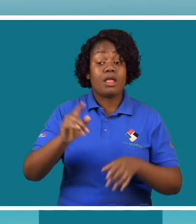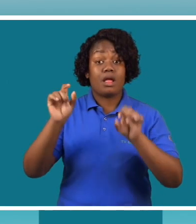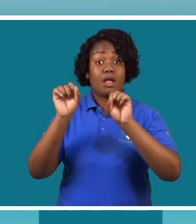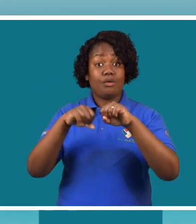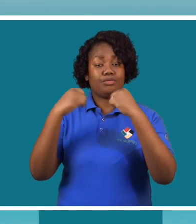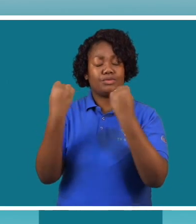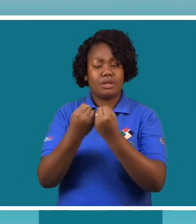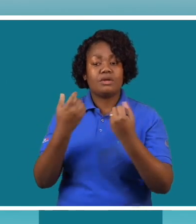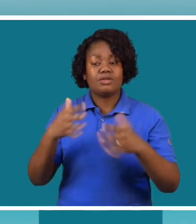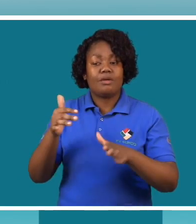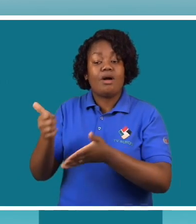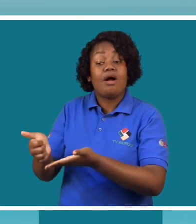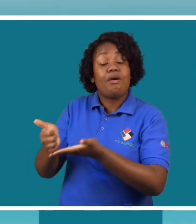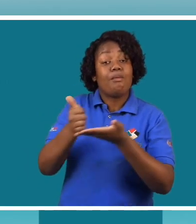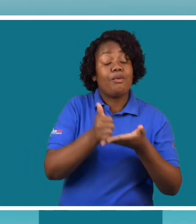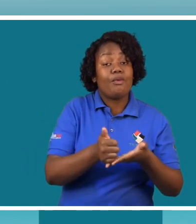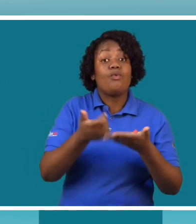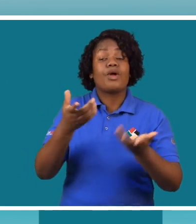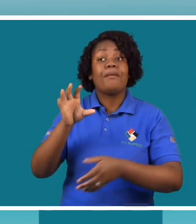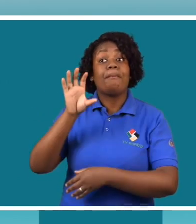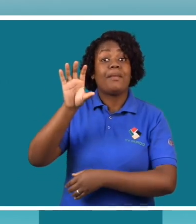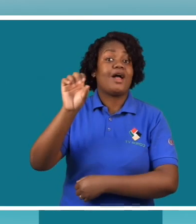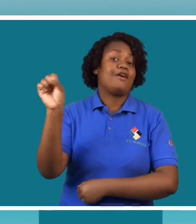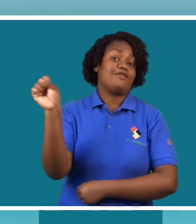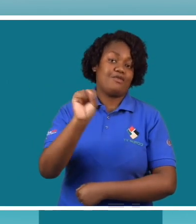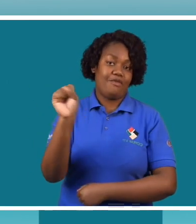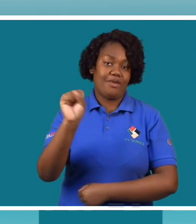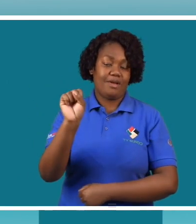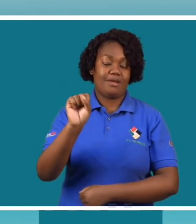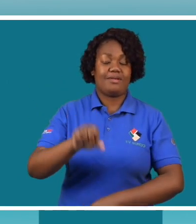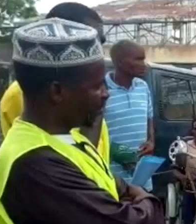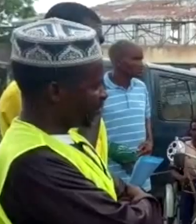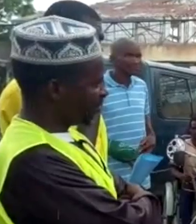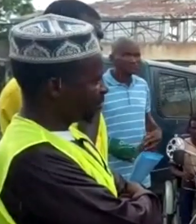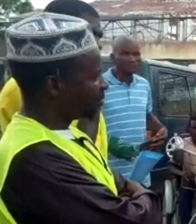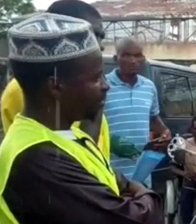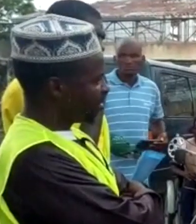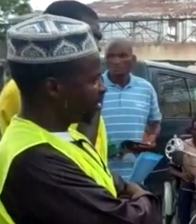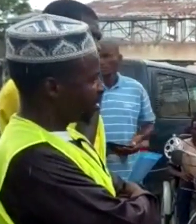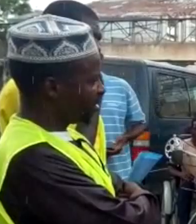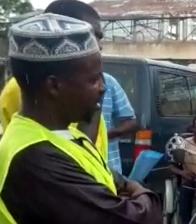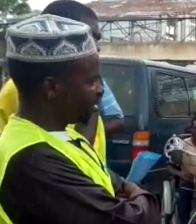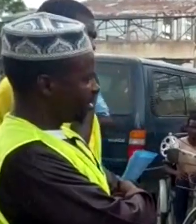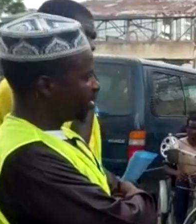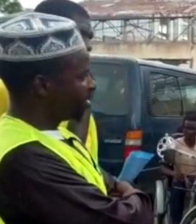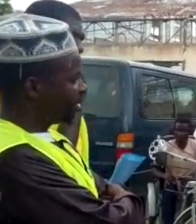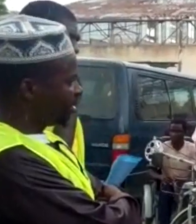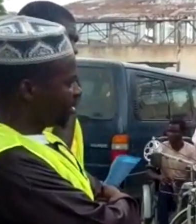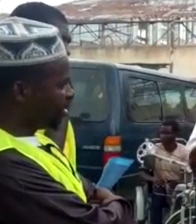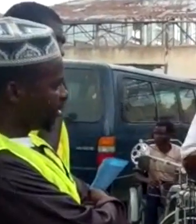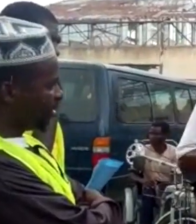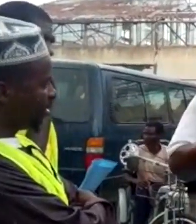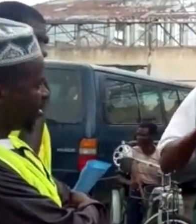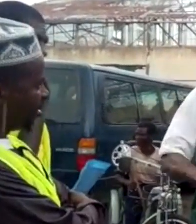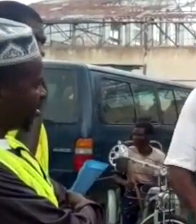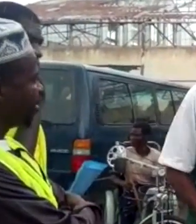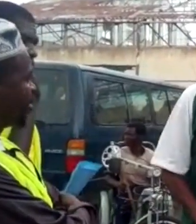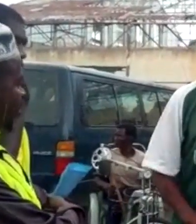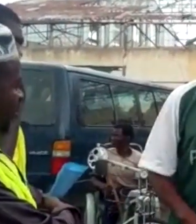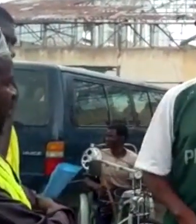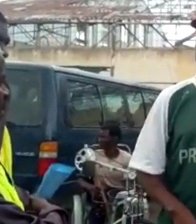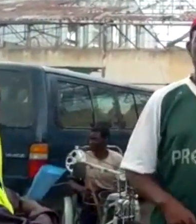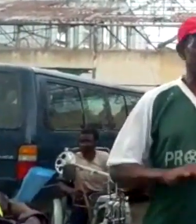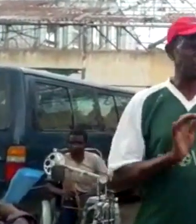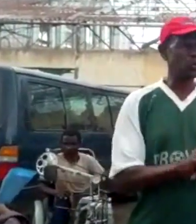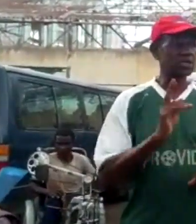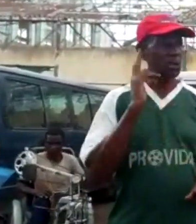aquela cidade, deixando milhares de pessoas desalojadas e sem seus bens. O apoio foi dado por organizações